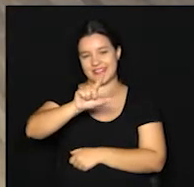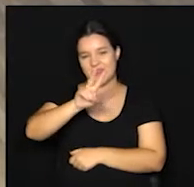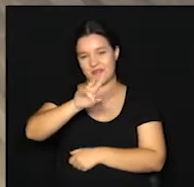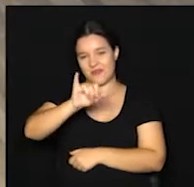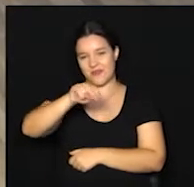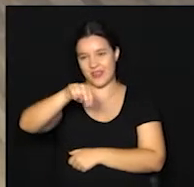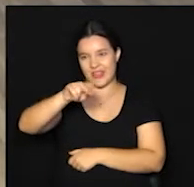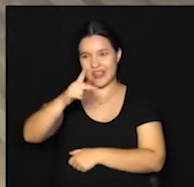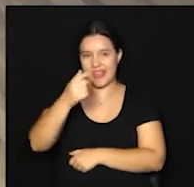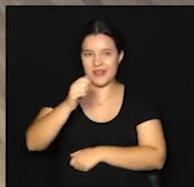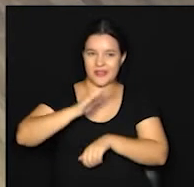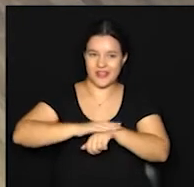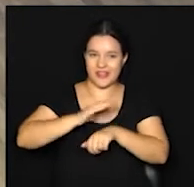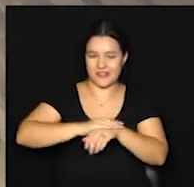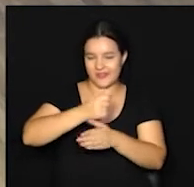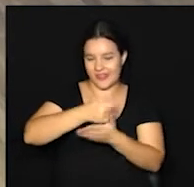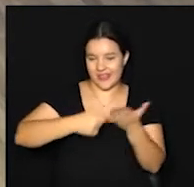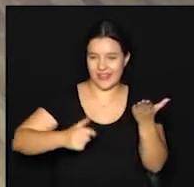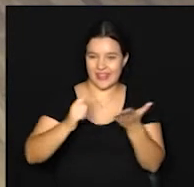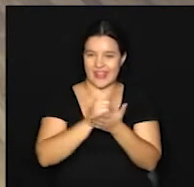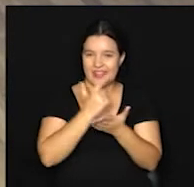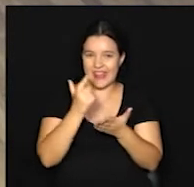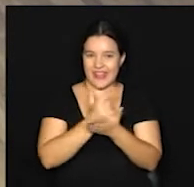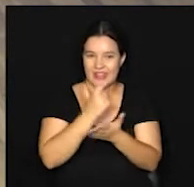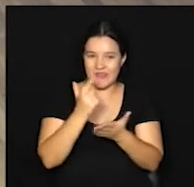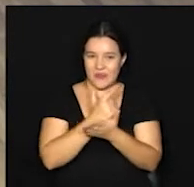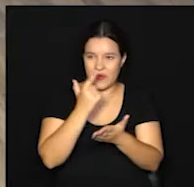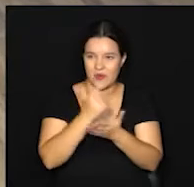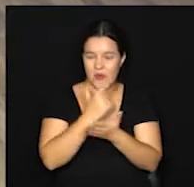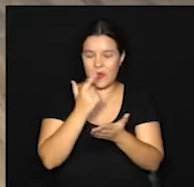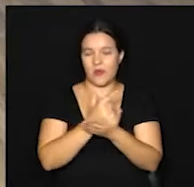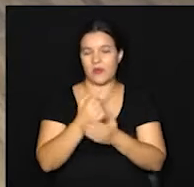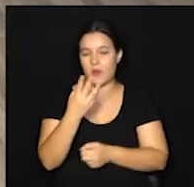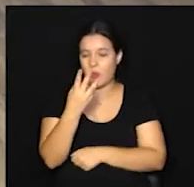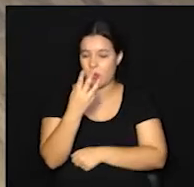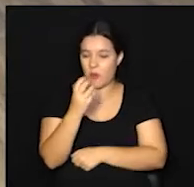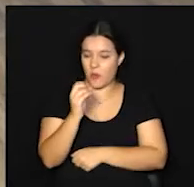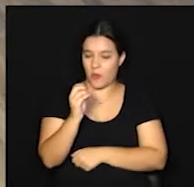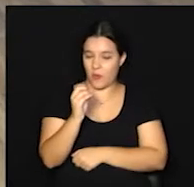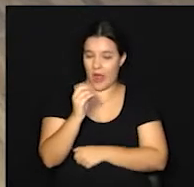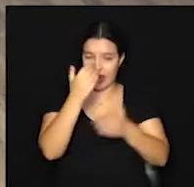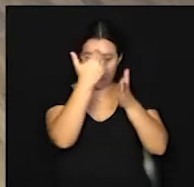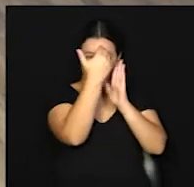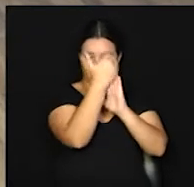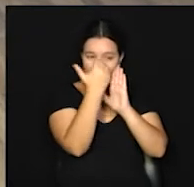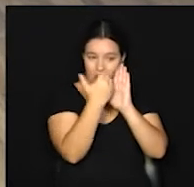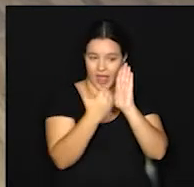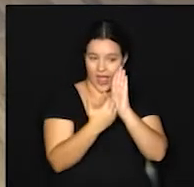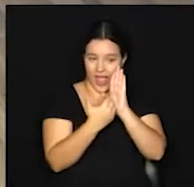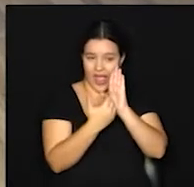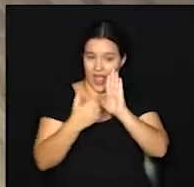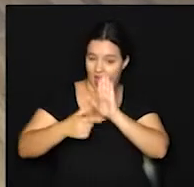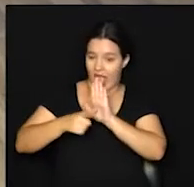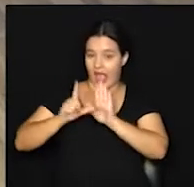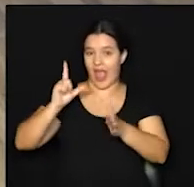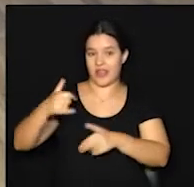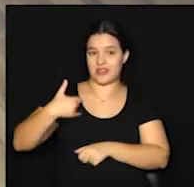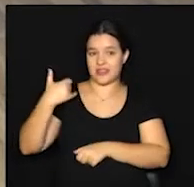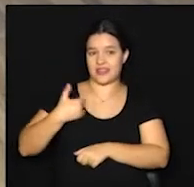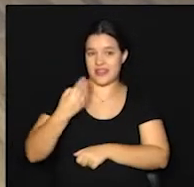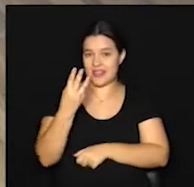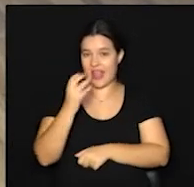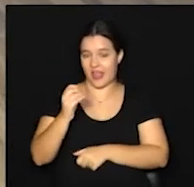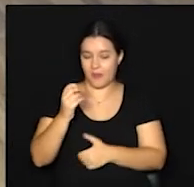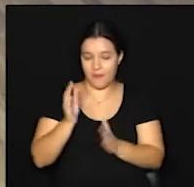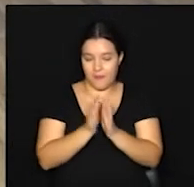do livro 40 antes dos 40, um passaporte salvou minha vida. Muito obrigado por ter aceito o